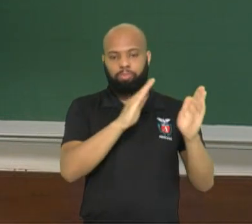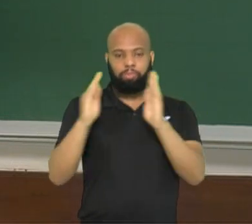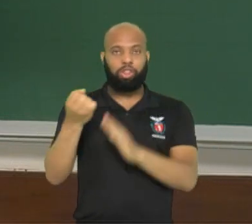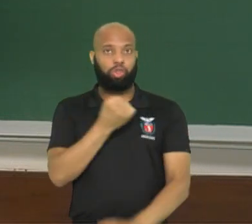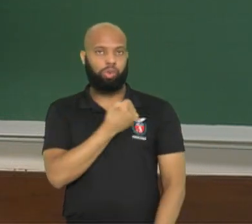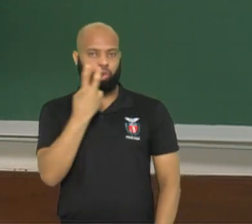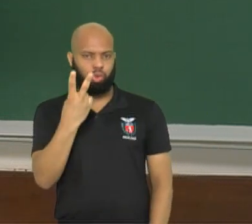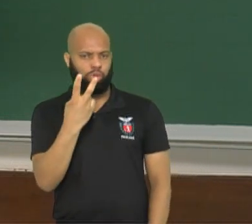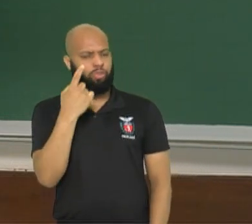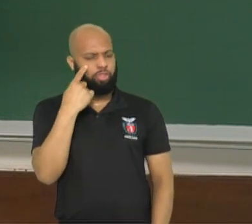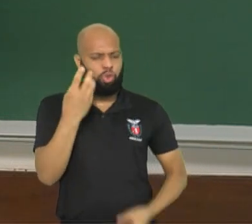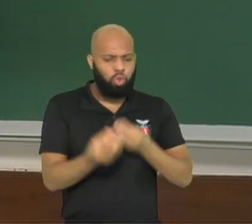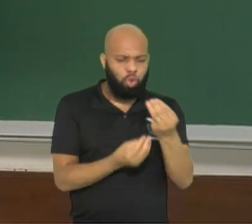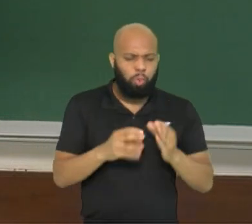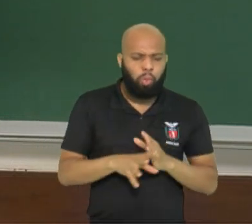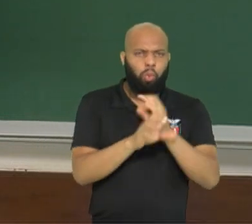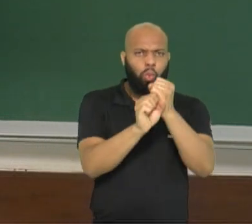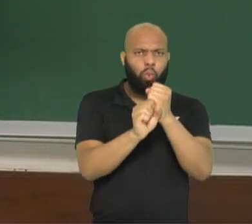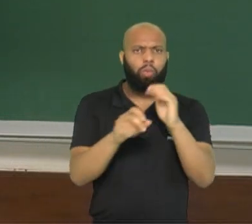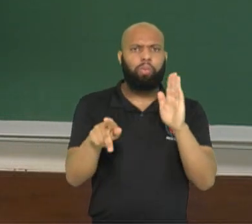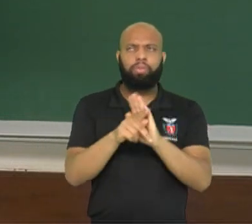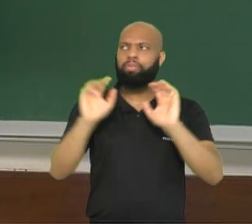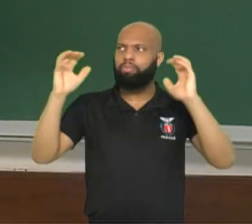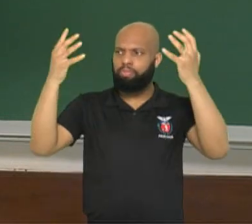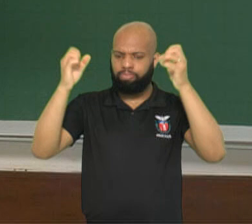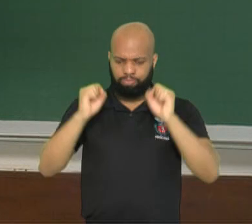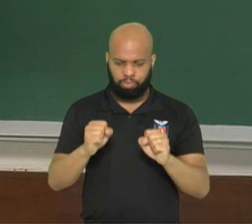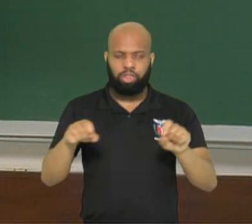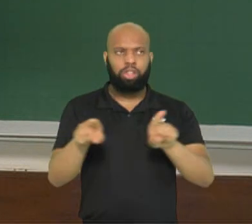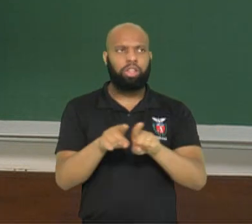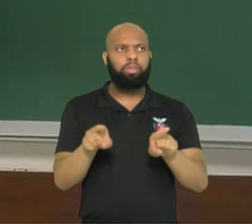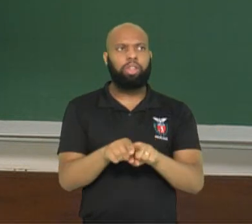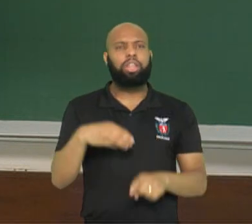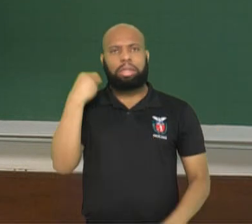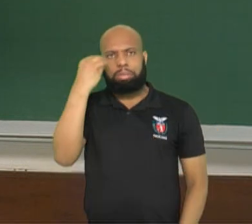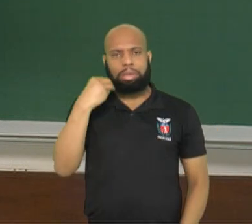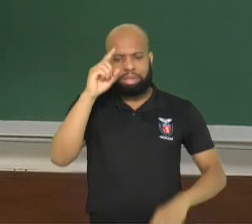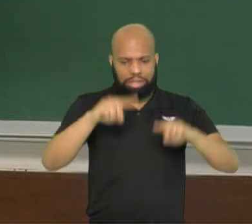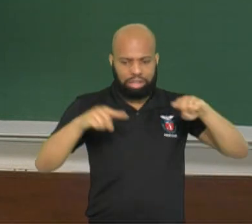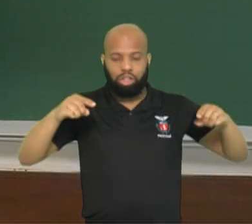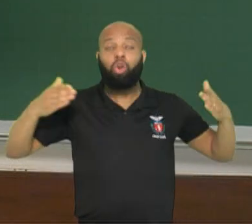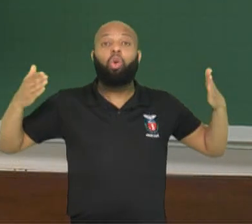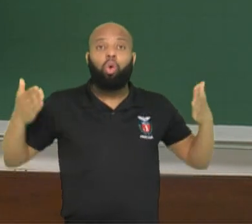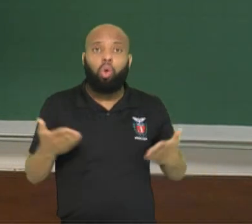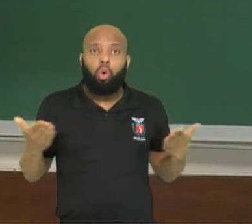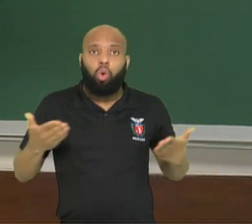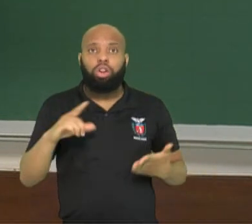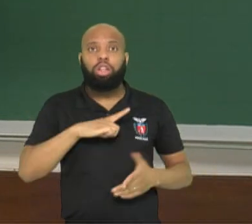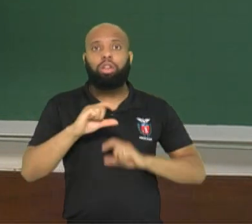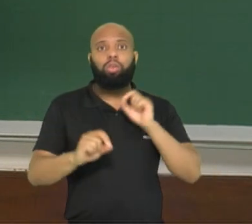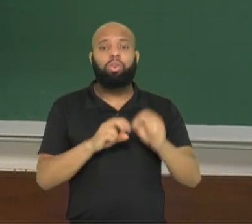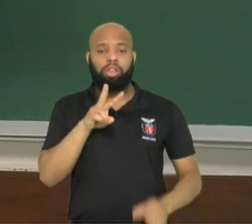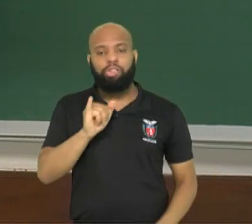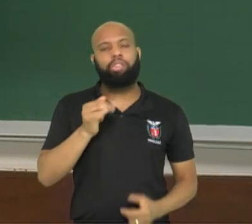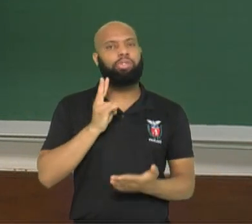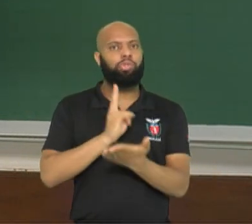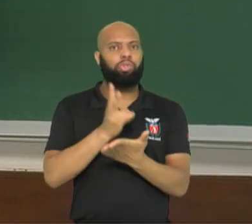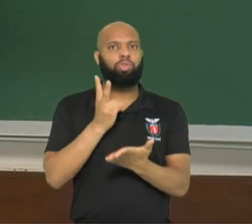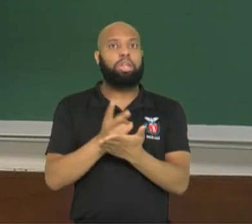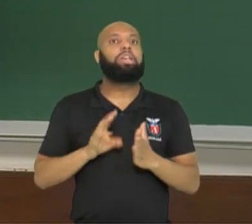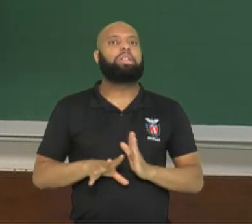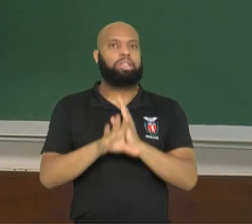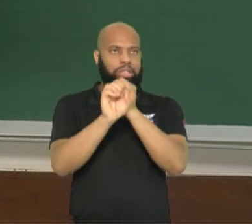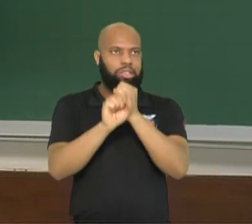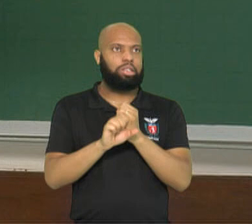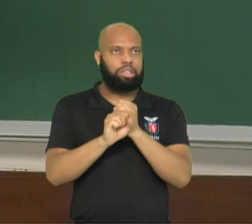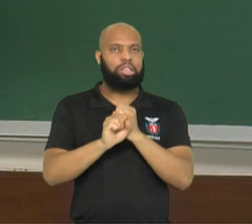uma probabilidade, o que são experimentos aleatórios. E na aula de hoje, nós vamos continuar